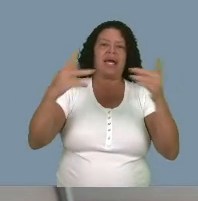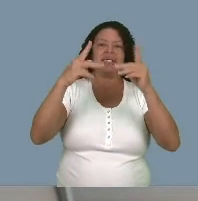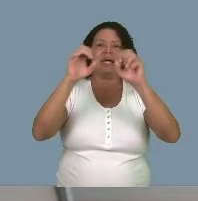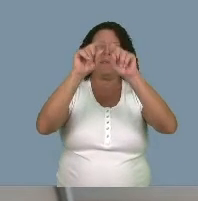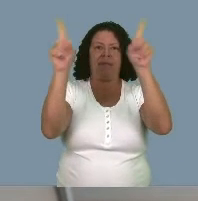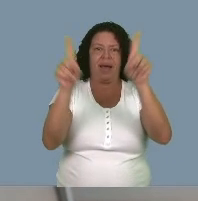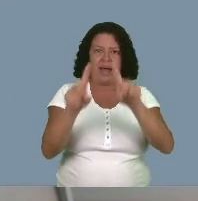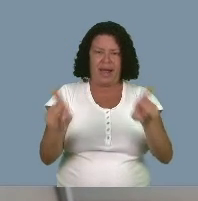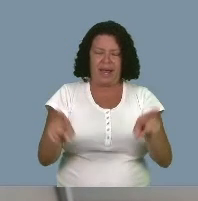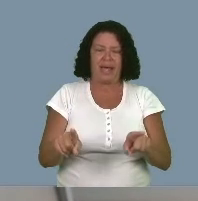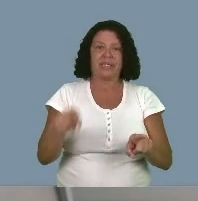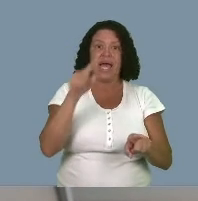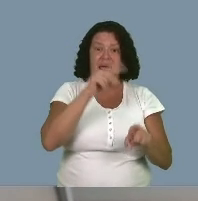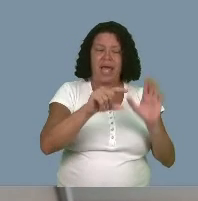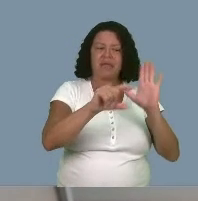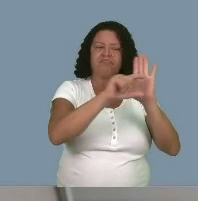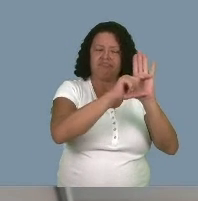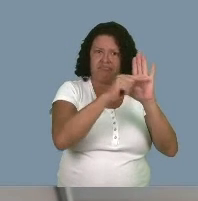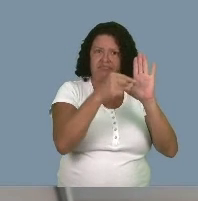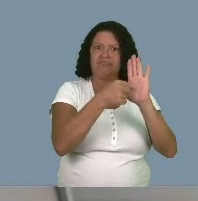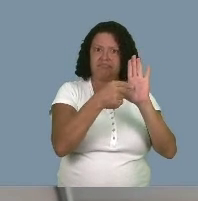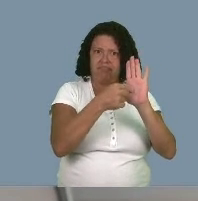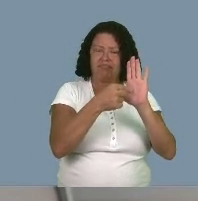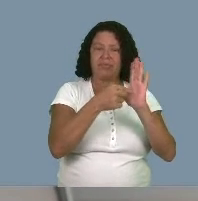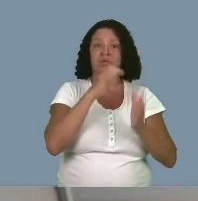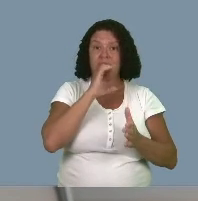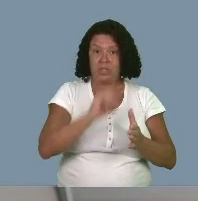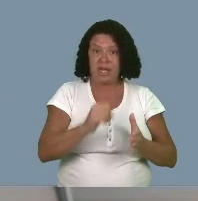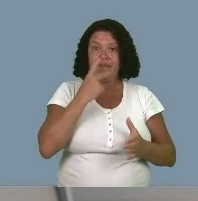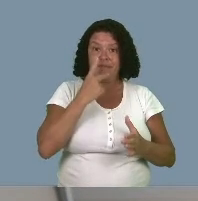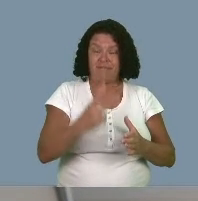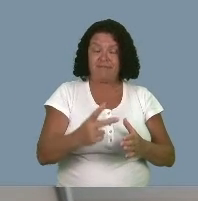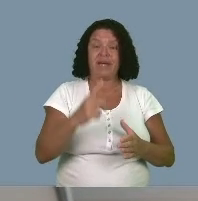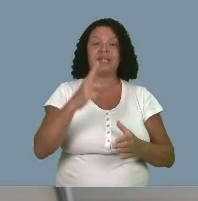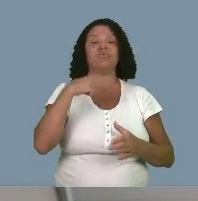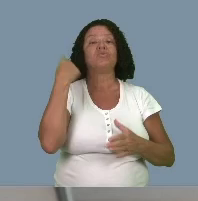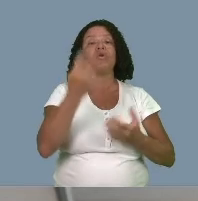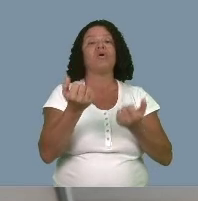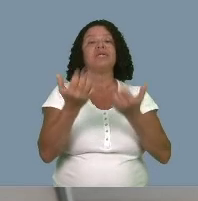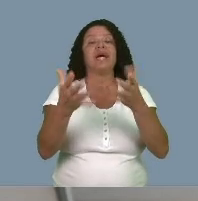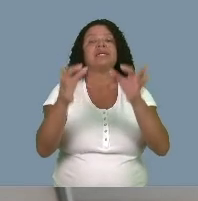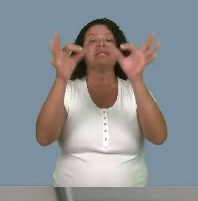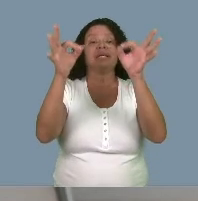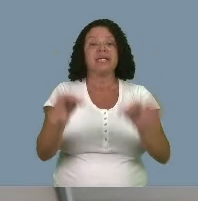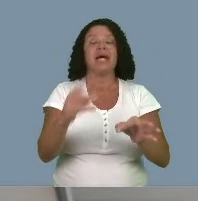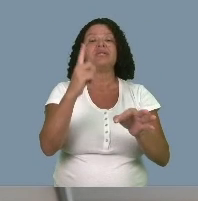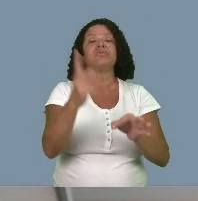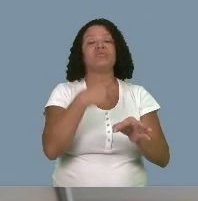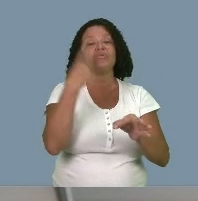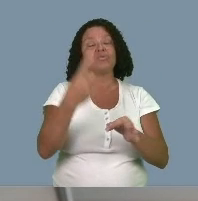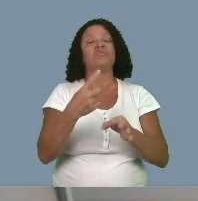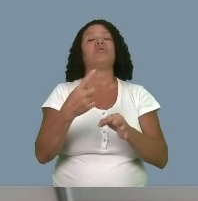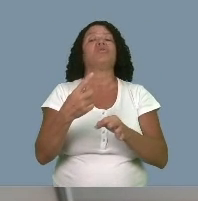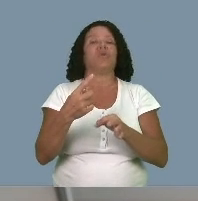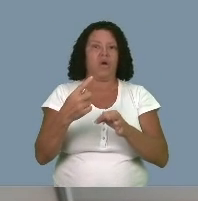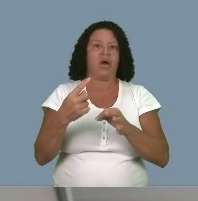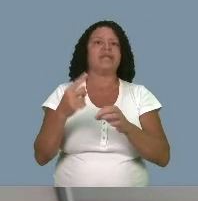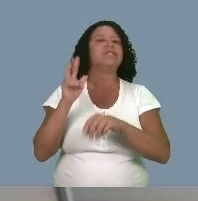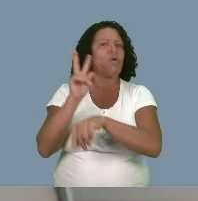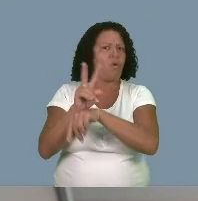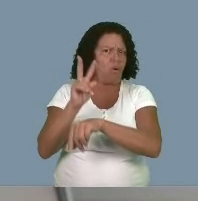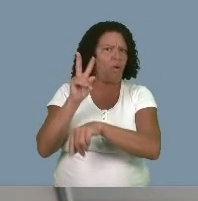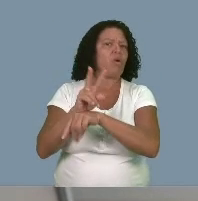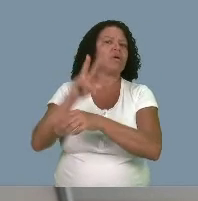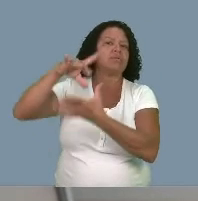Esse lindo trecho, né, da mensagem do Dr. Bezerra só nos dá a certeza de que nós estamos sendo super amparados